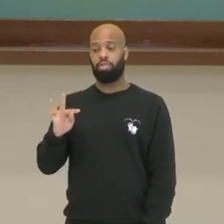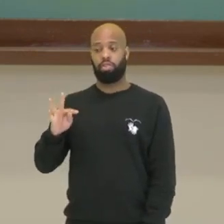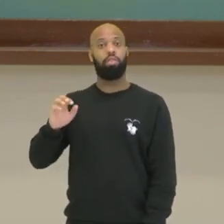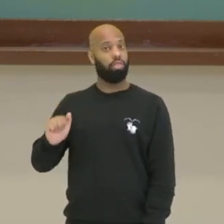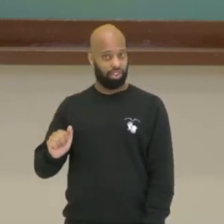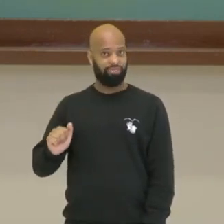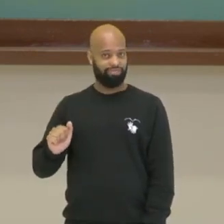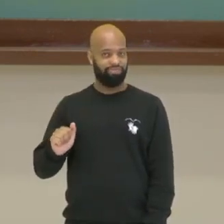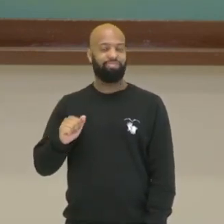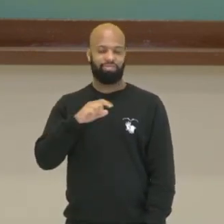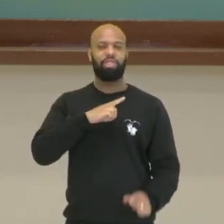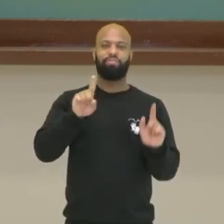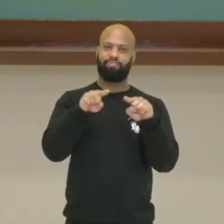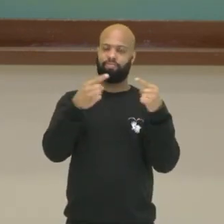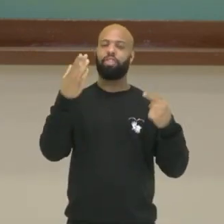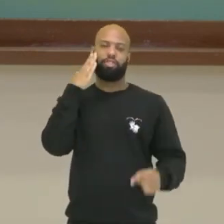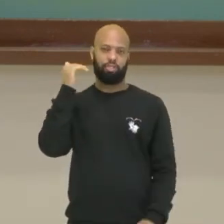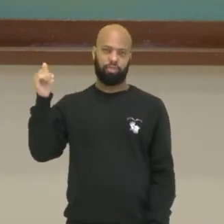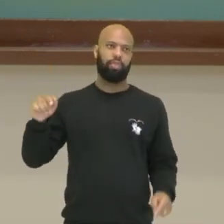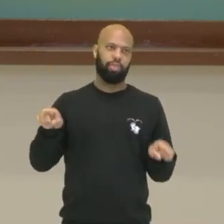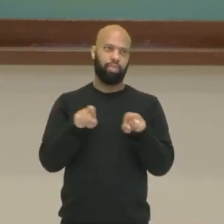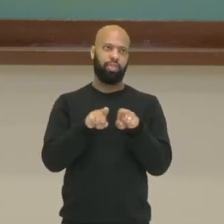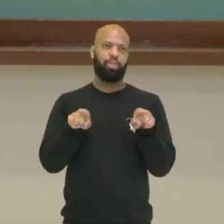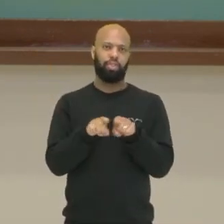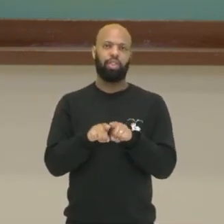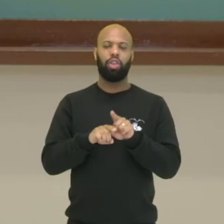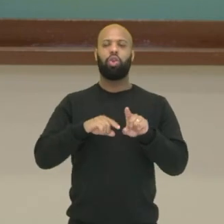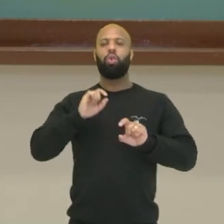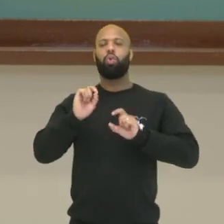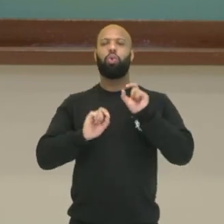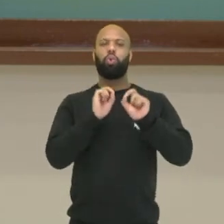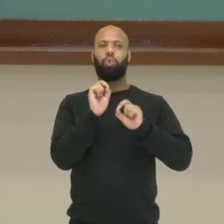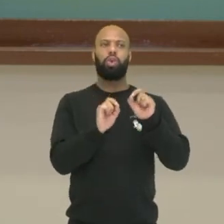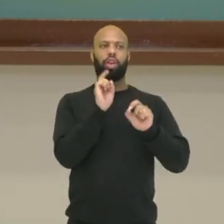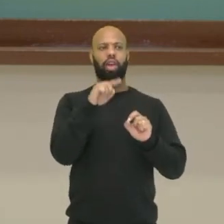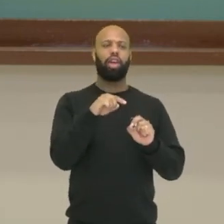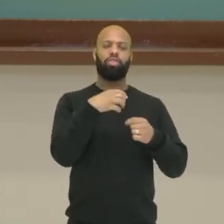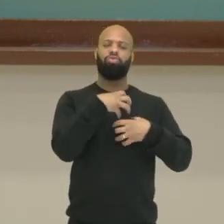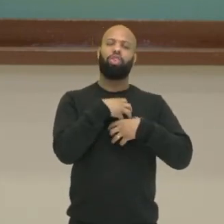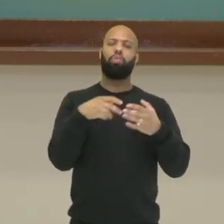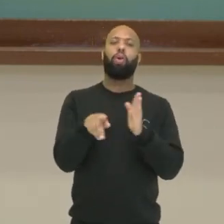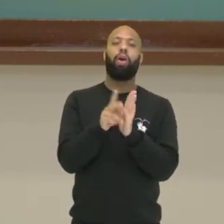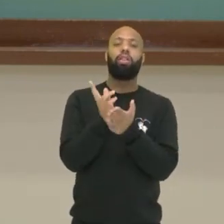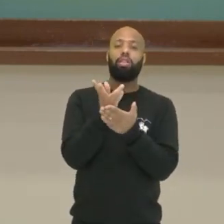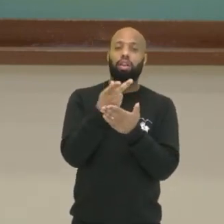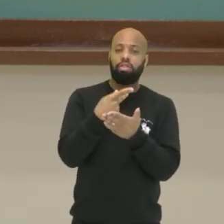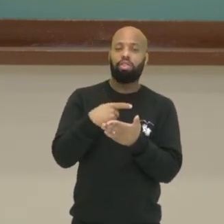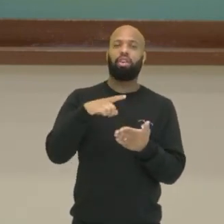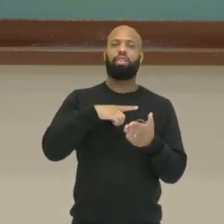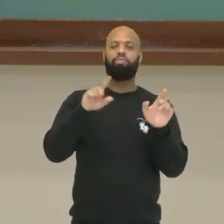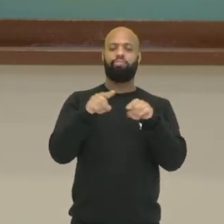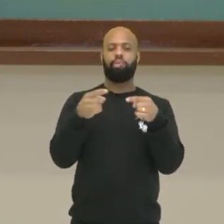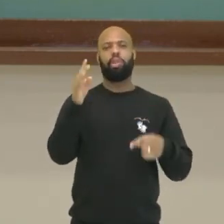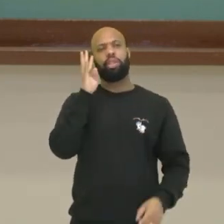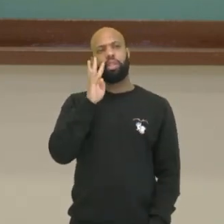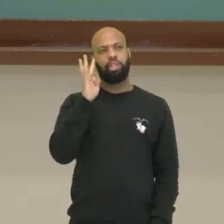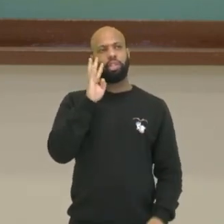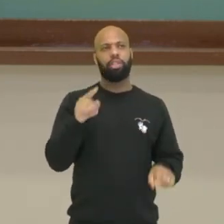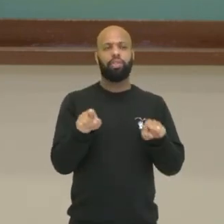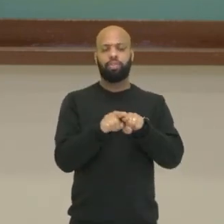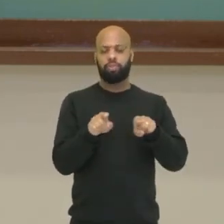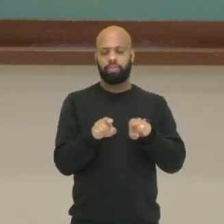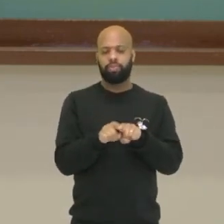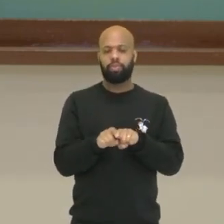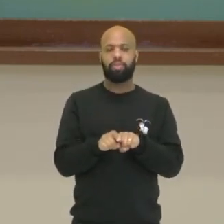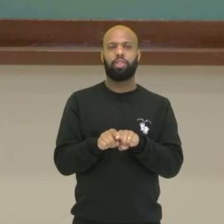Disney, dos grandes clássicos de animação e de outros filmes também que ela produz